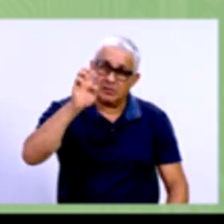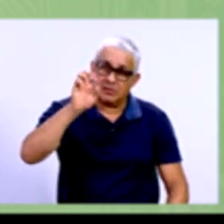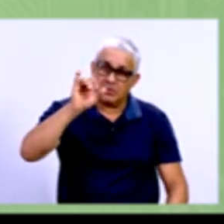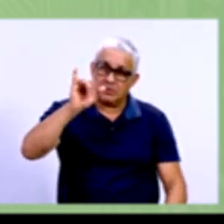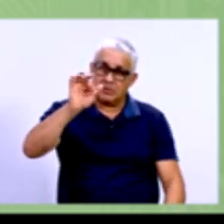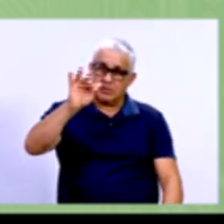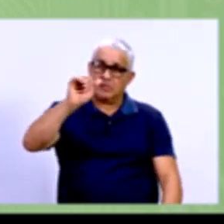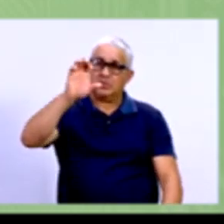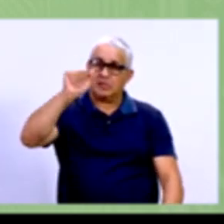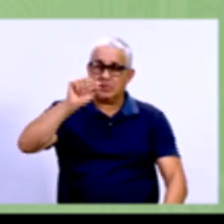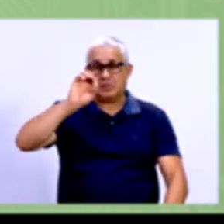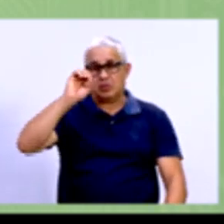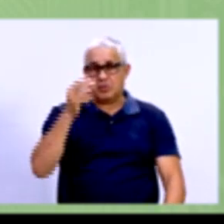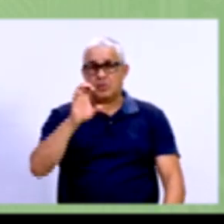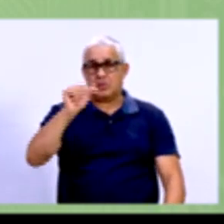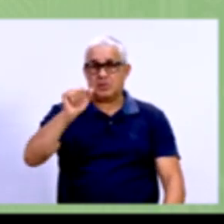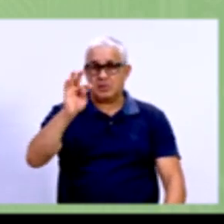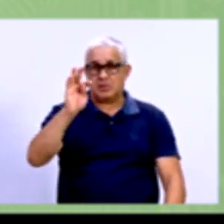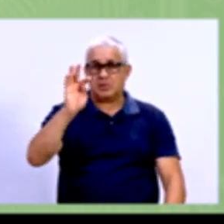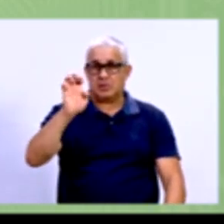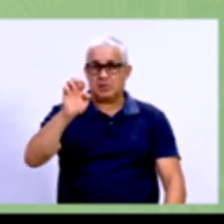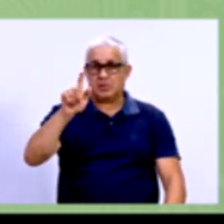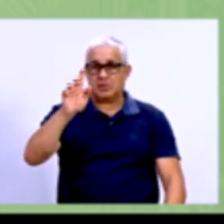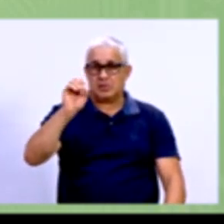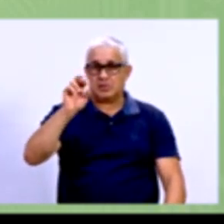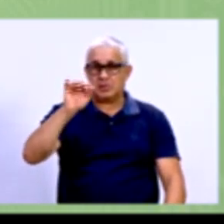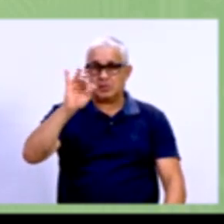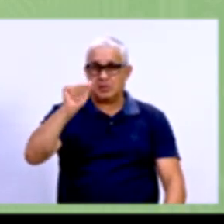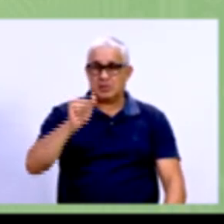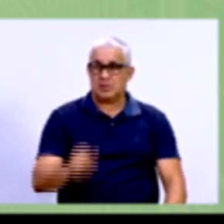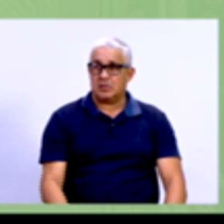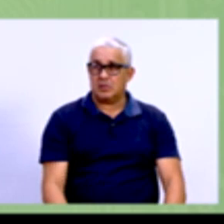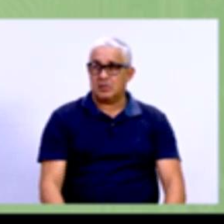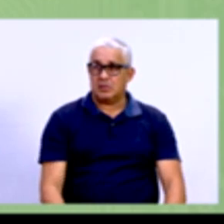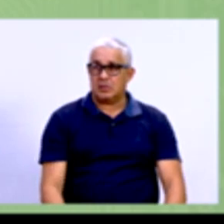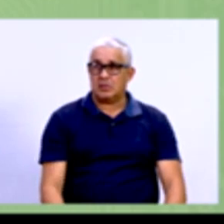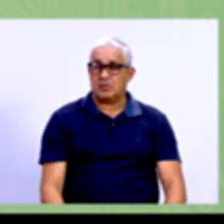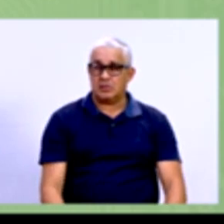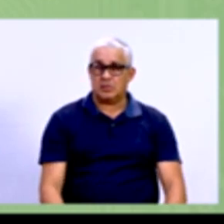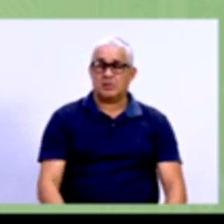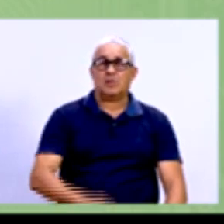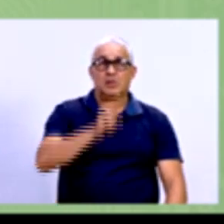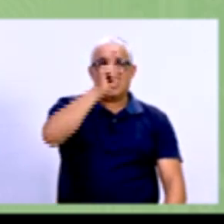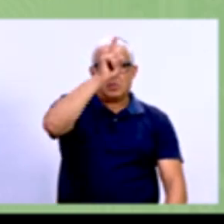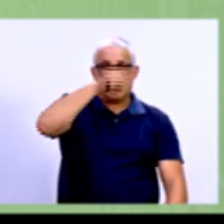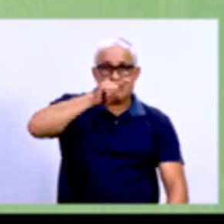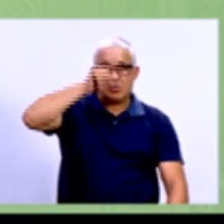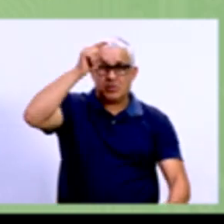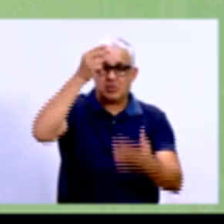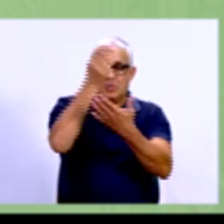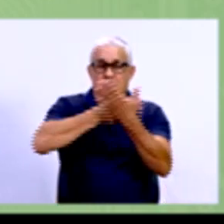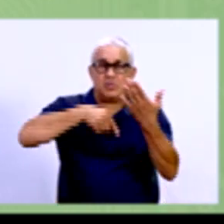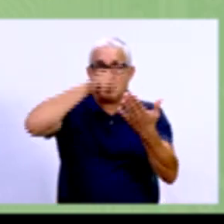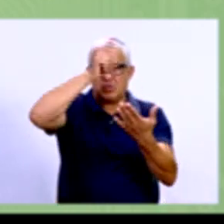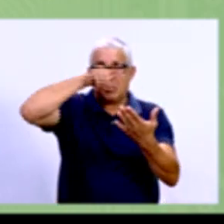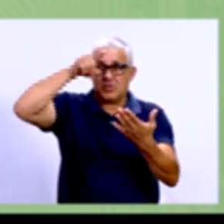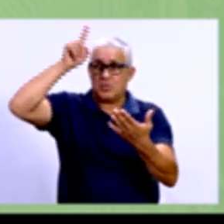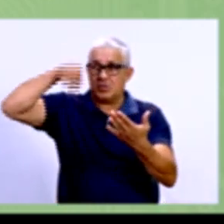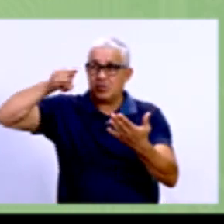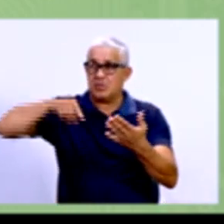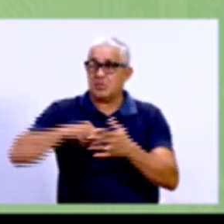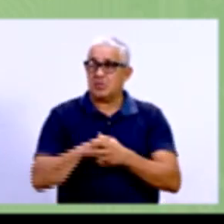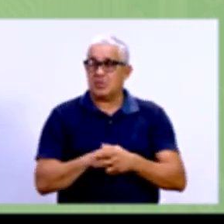categórica, né? E daí vimos os gráficos, né? Gráfico é uma representação com